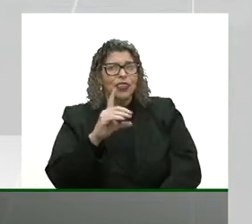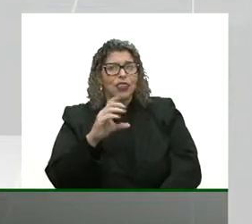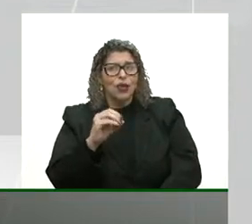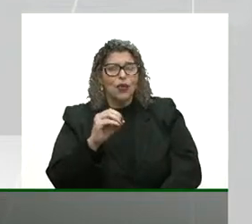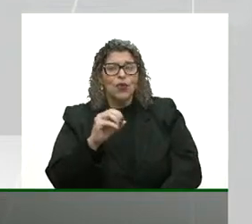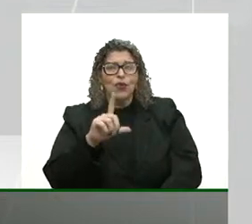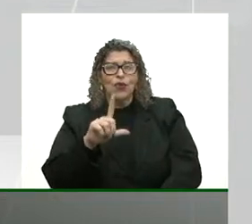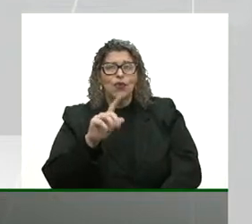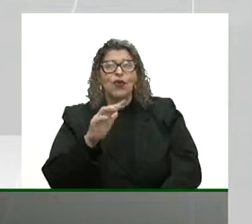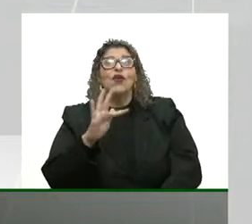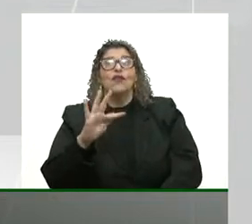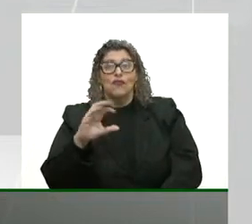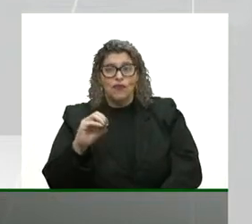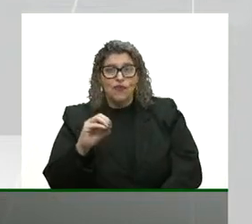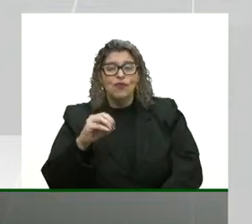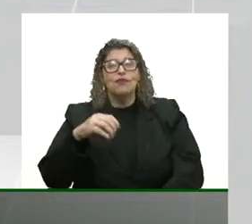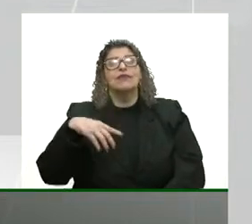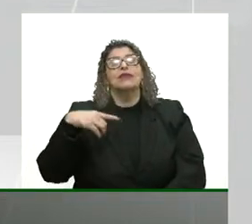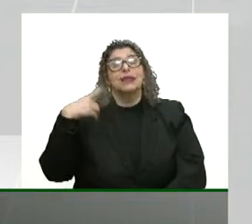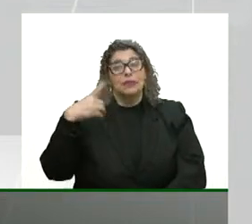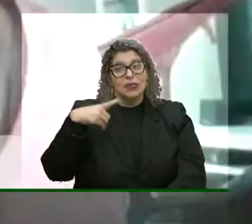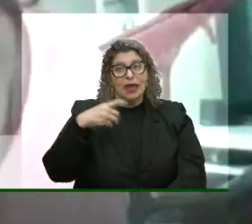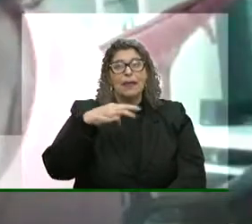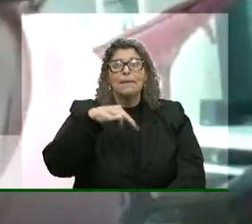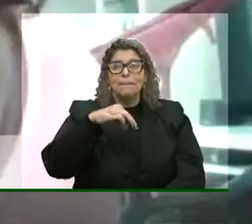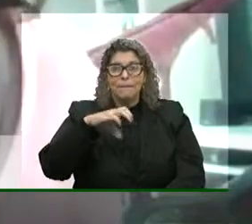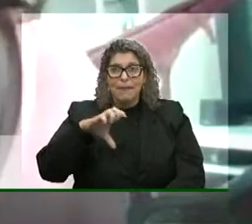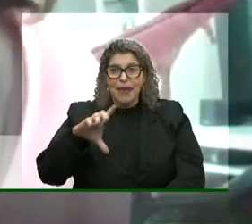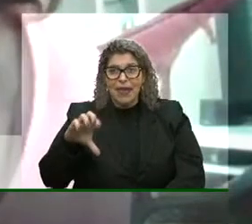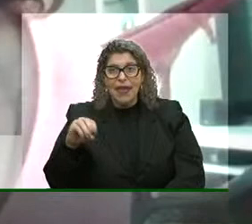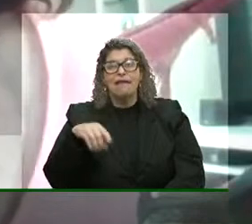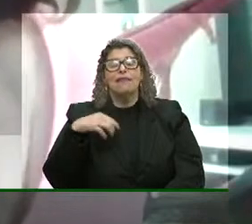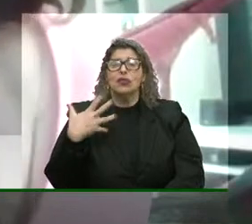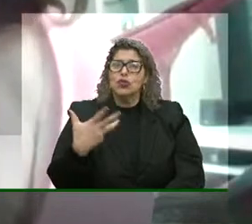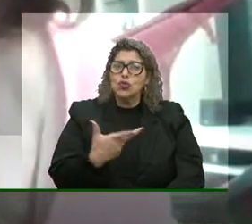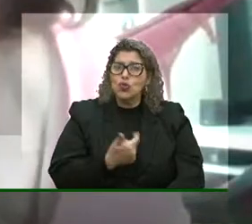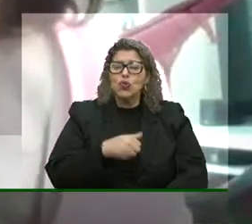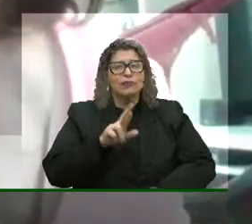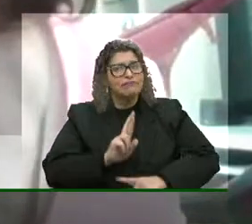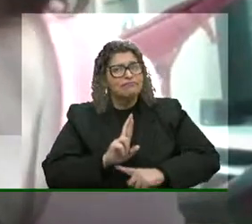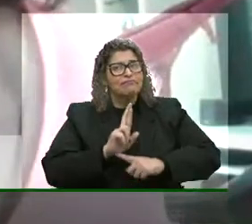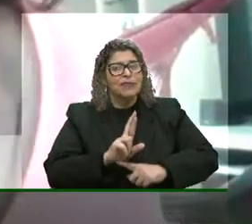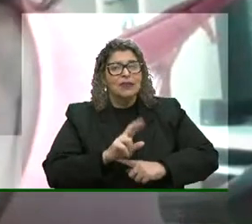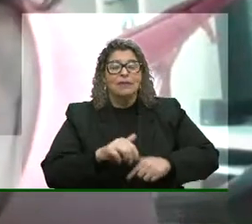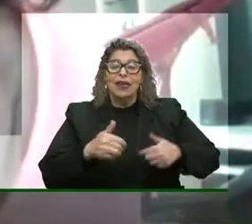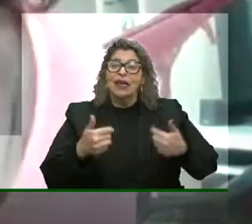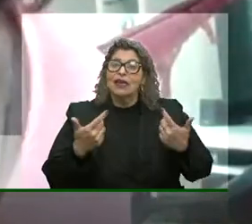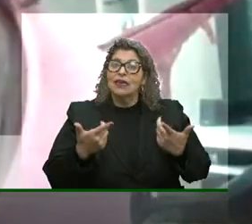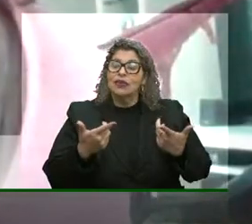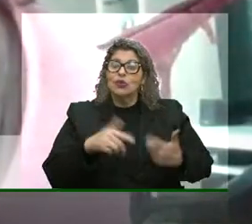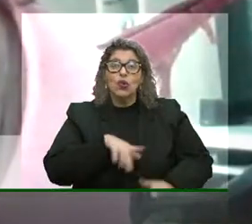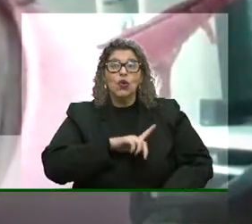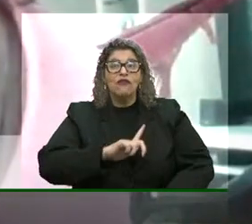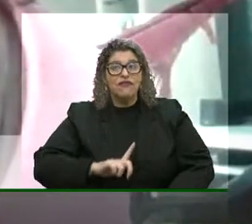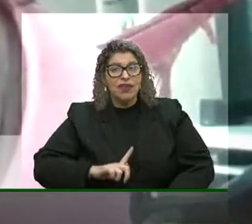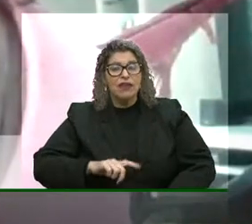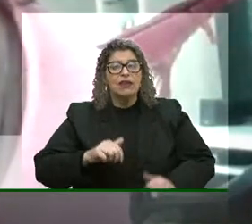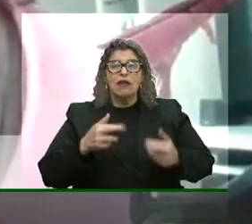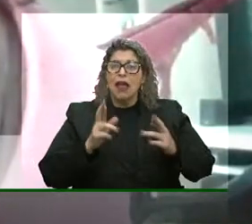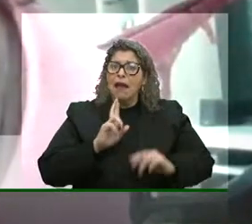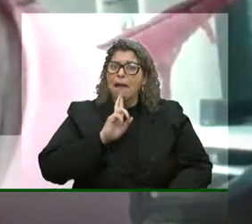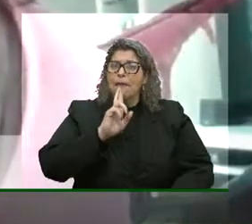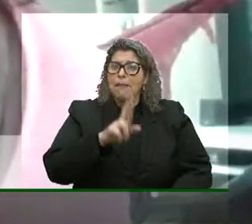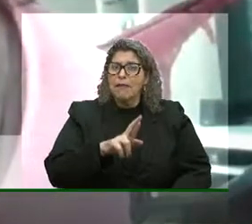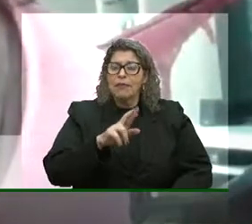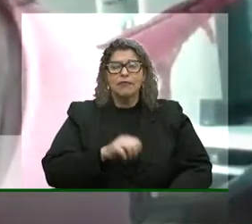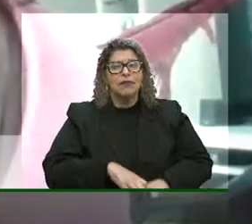deputados, Marrone nos representou, não passou lá na nossa comissão, mas a iniciativa do governo respondendo a isso, e nesse sentido achamos